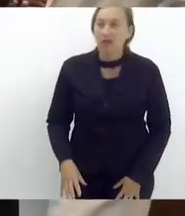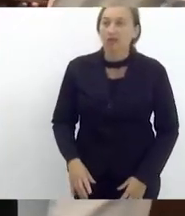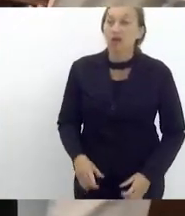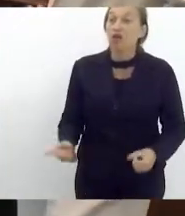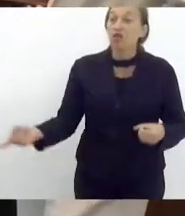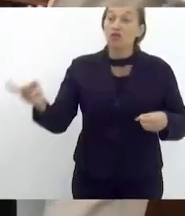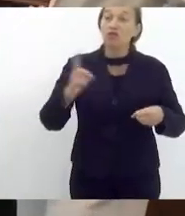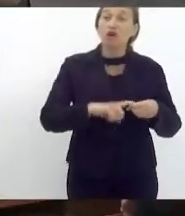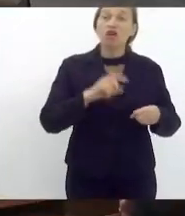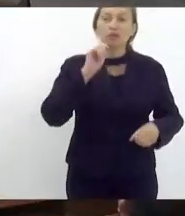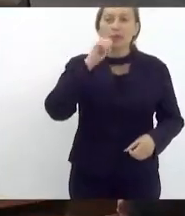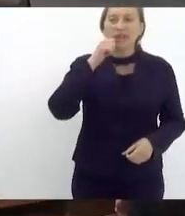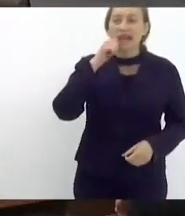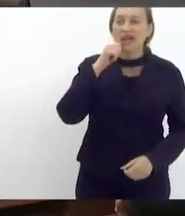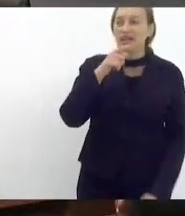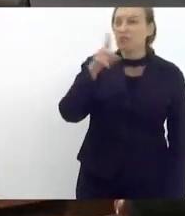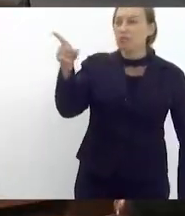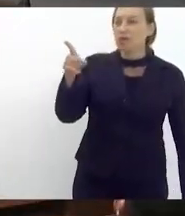padaria